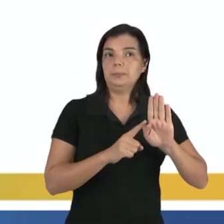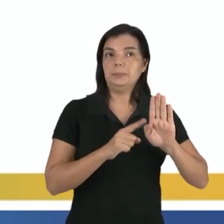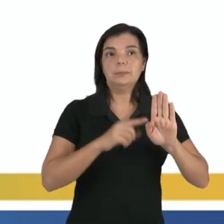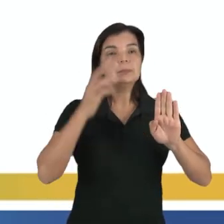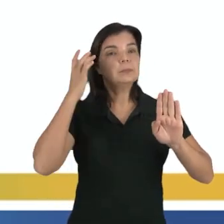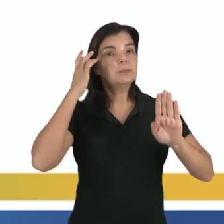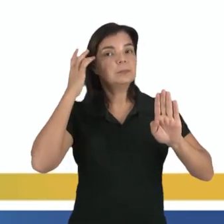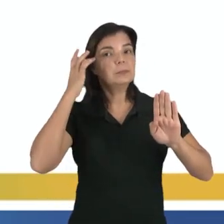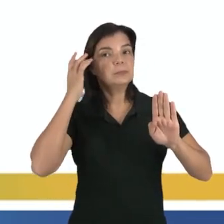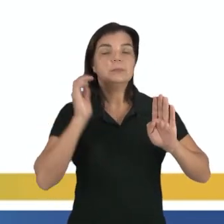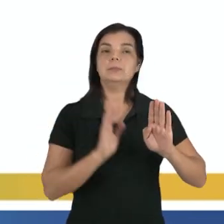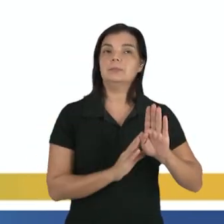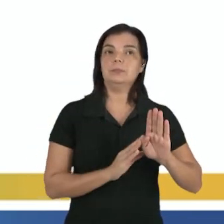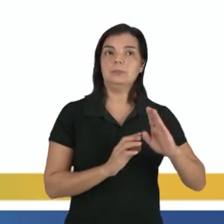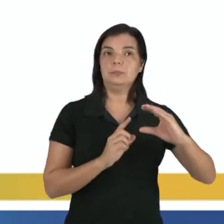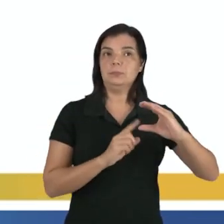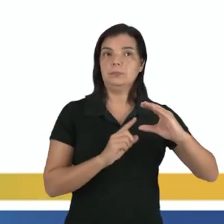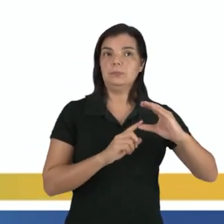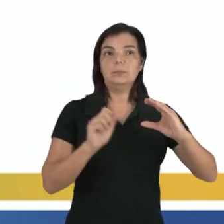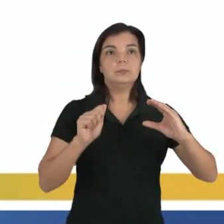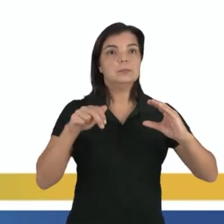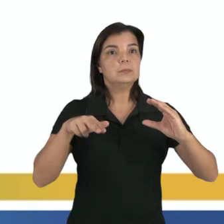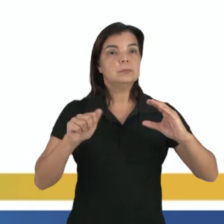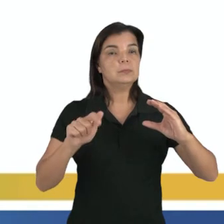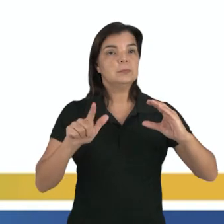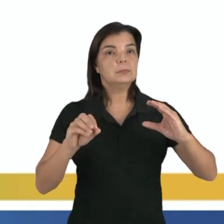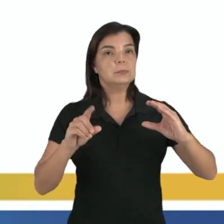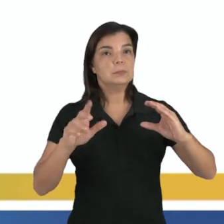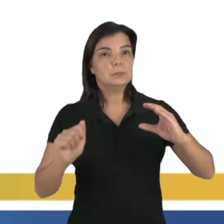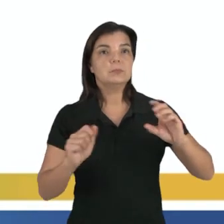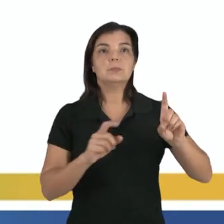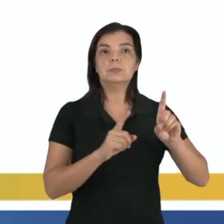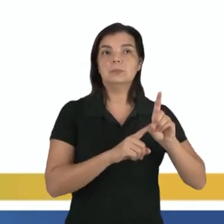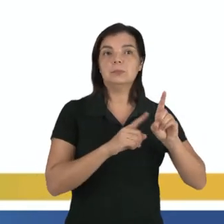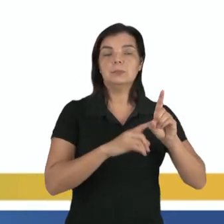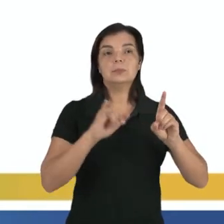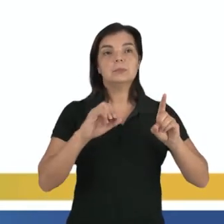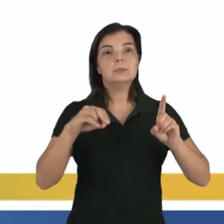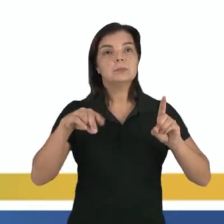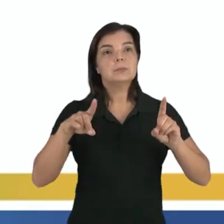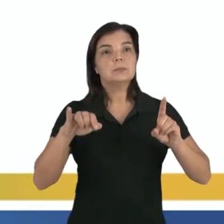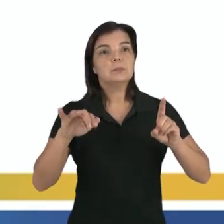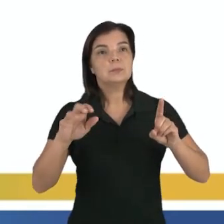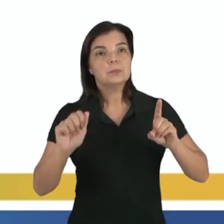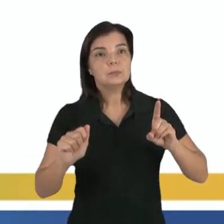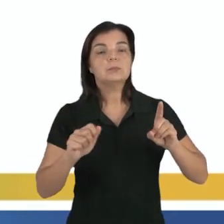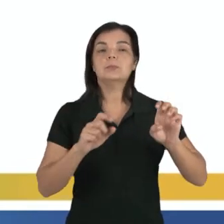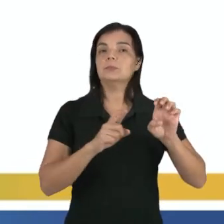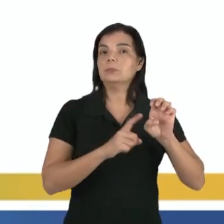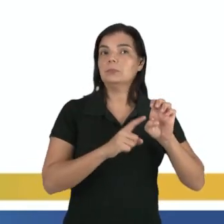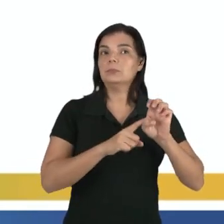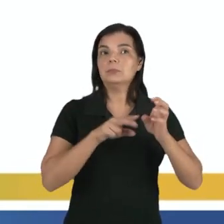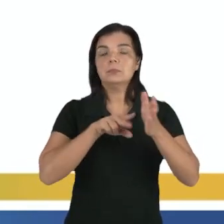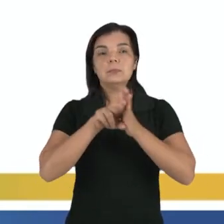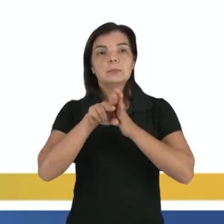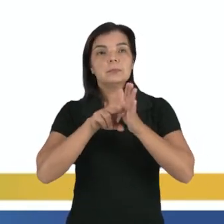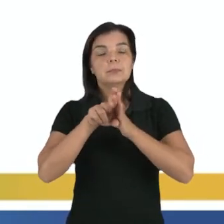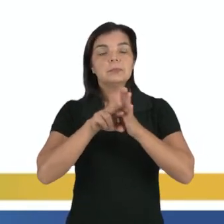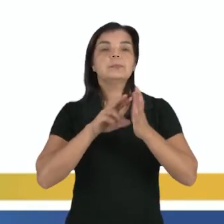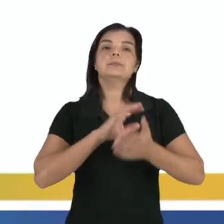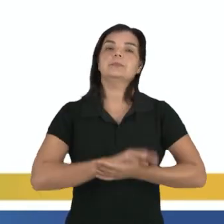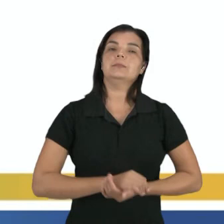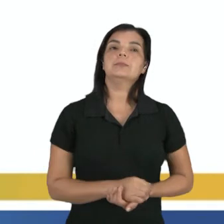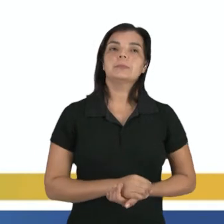A, lógica, né? Alternativa B, dedutiva, C, analítica, D, indutiva e